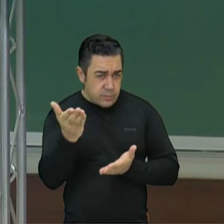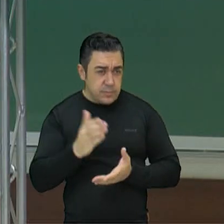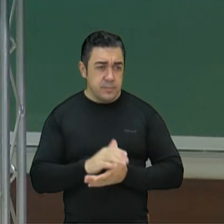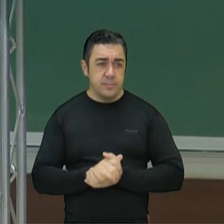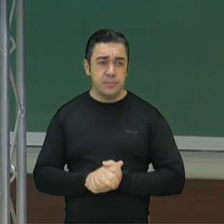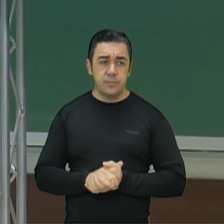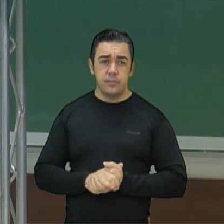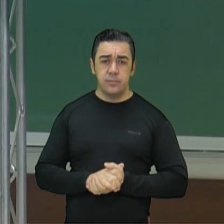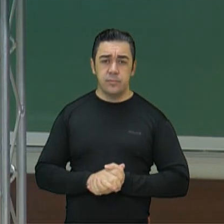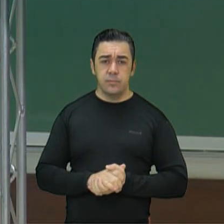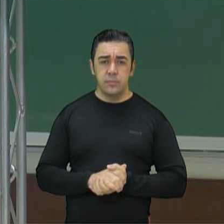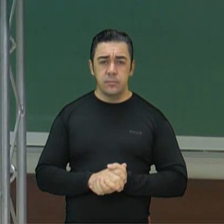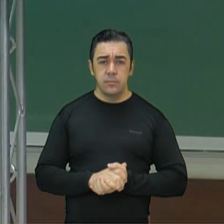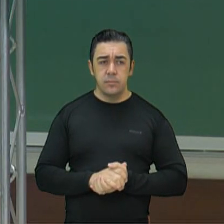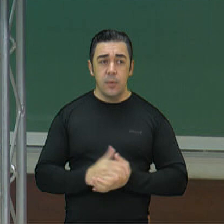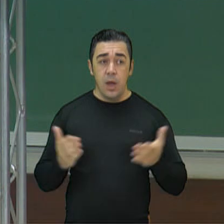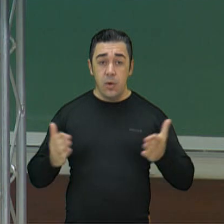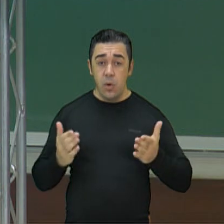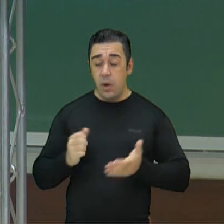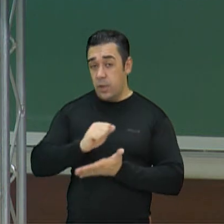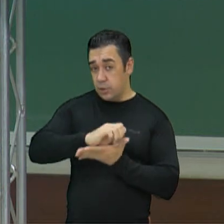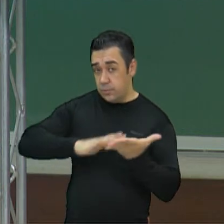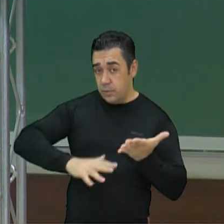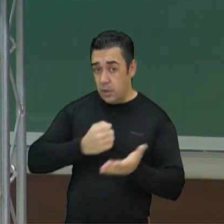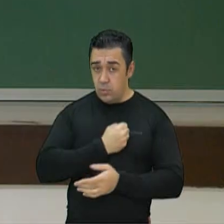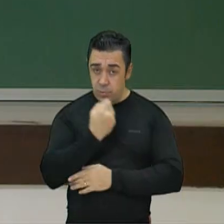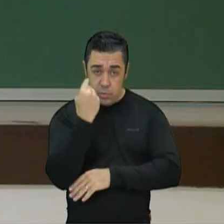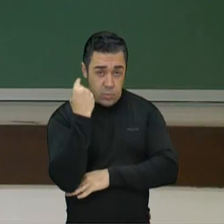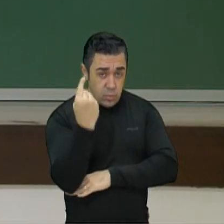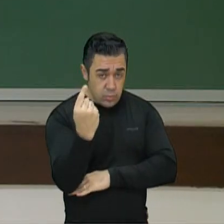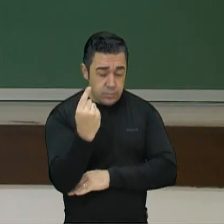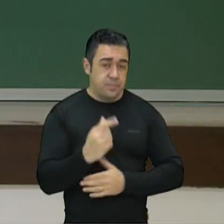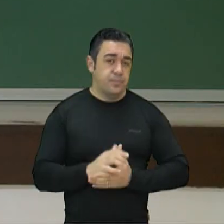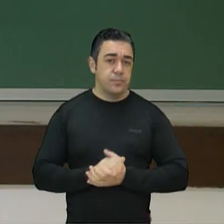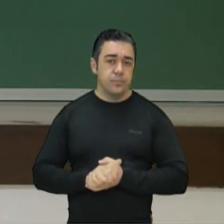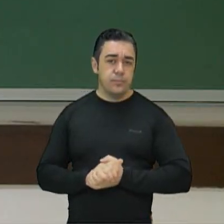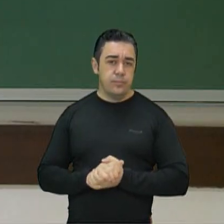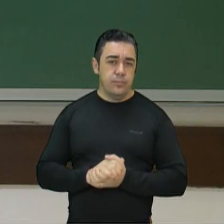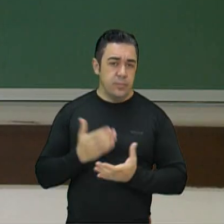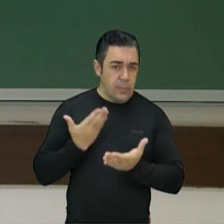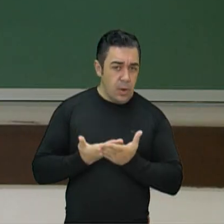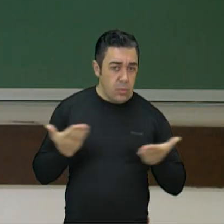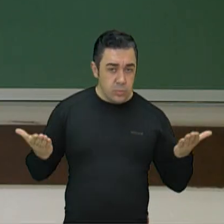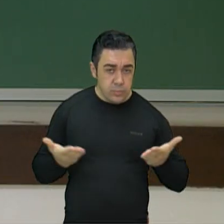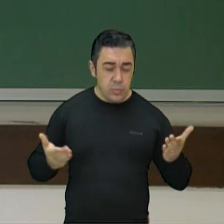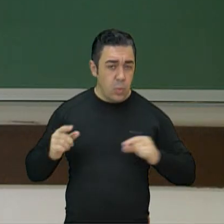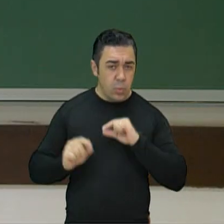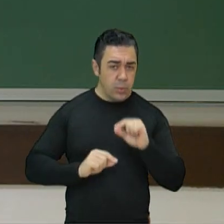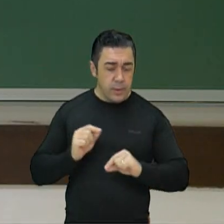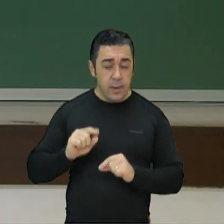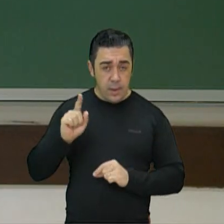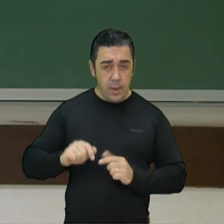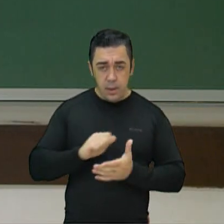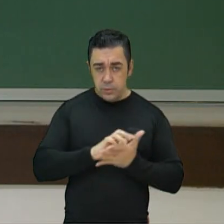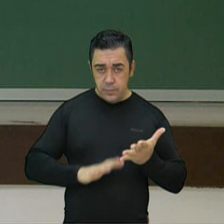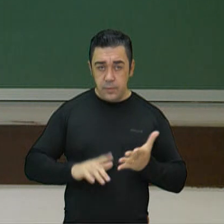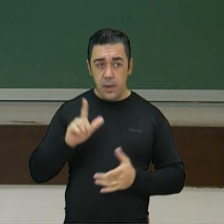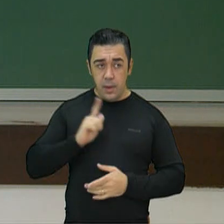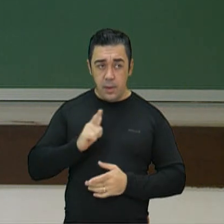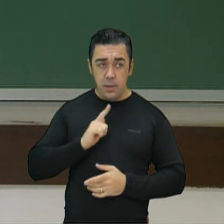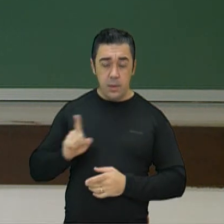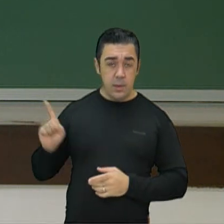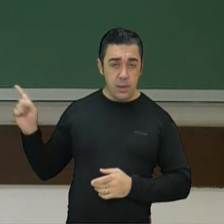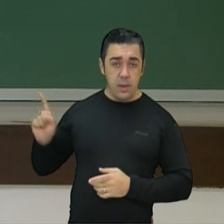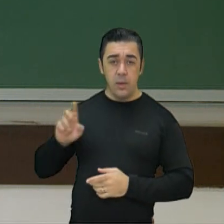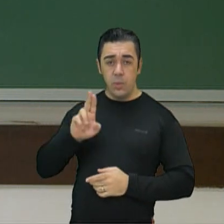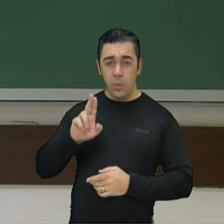Então, feito isso, nós vamos passar aqui para o primeiro exercício da nossa aula de hoje. Esse exercício ele caiu lá